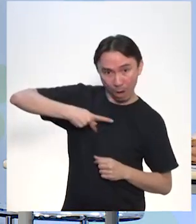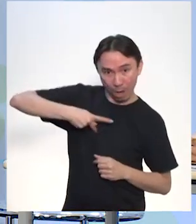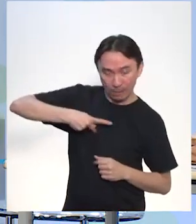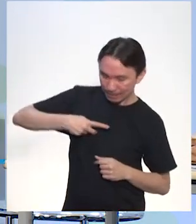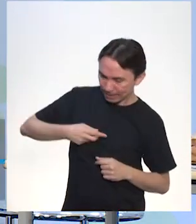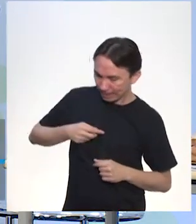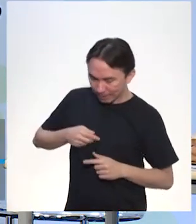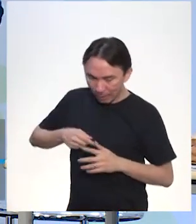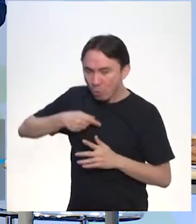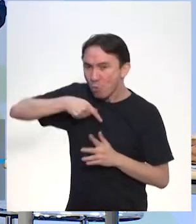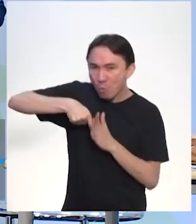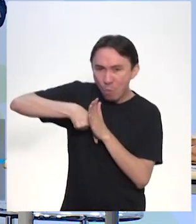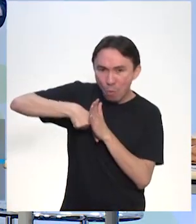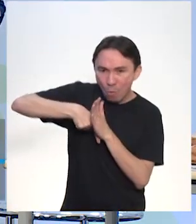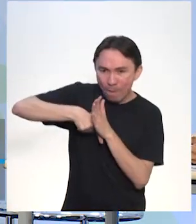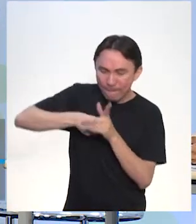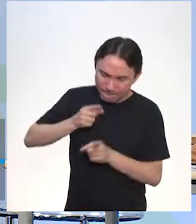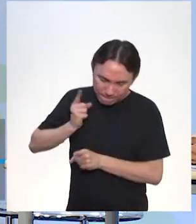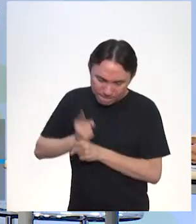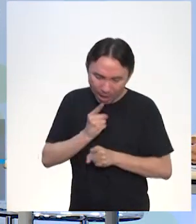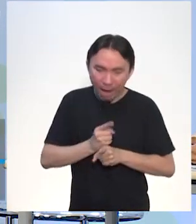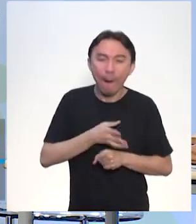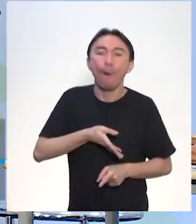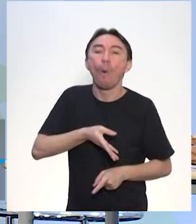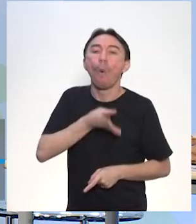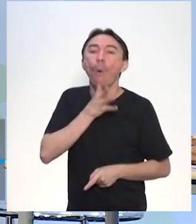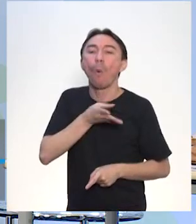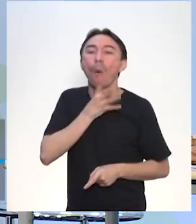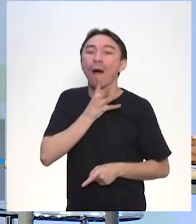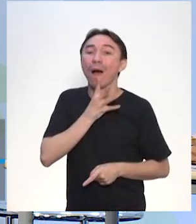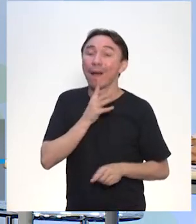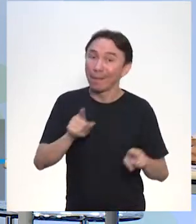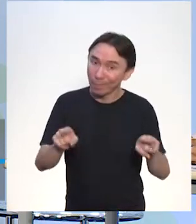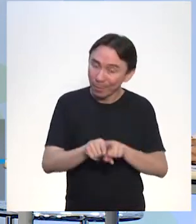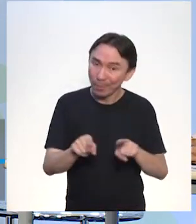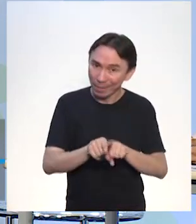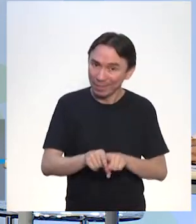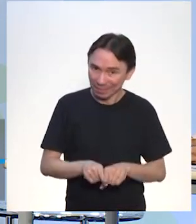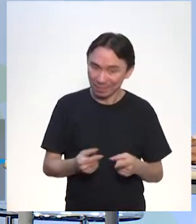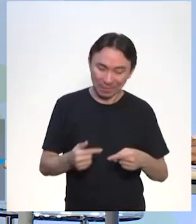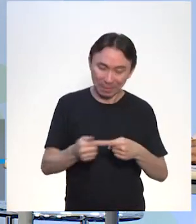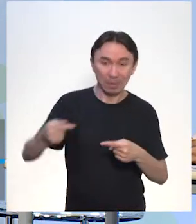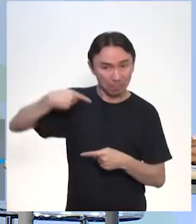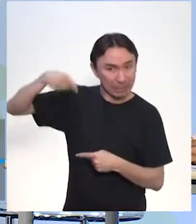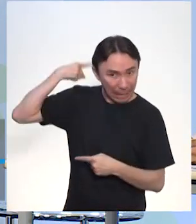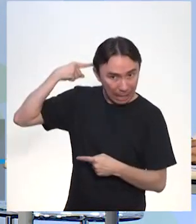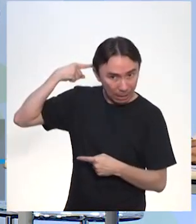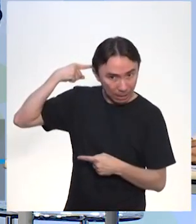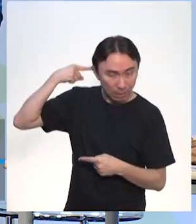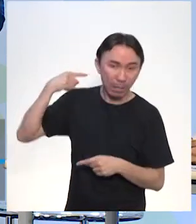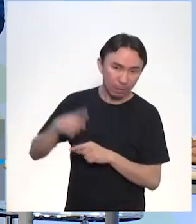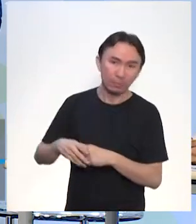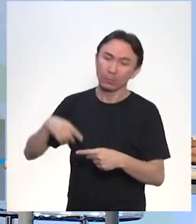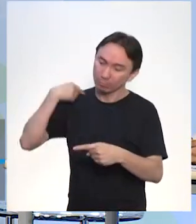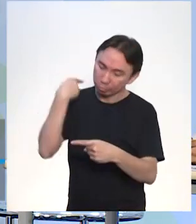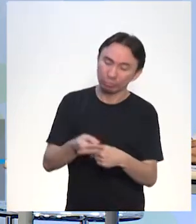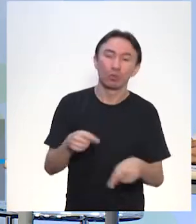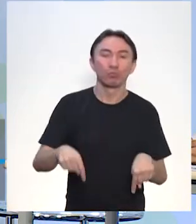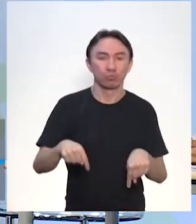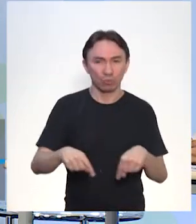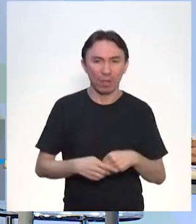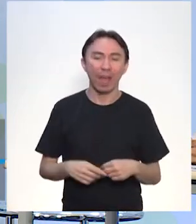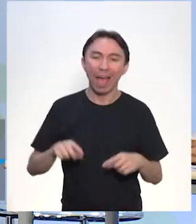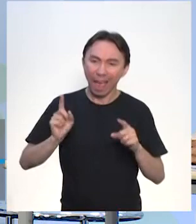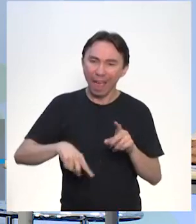da semana passada, né? Na aula não, no nosso acolhimento, já que essas duas semanas é uma acolhida, né? Um grande acolhimento.